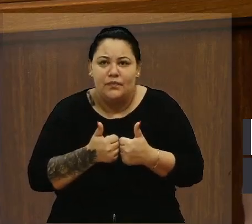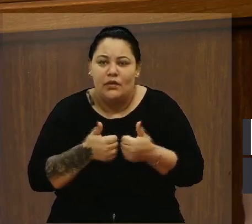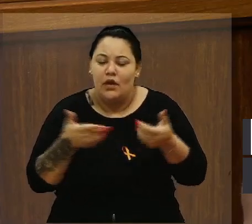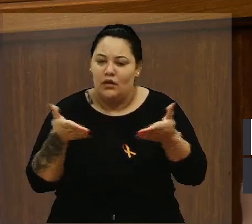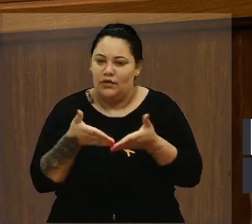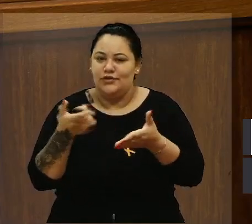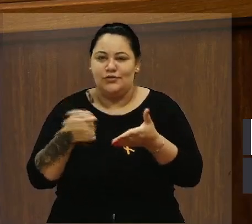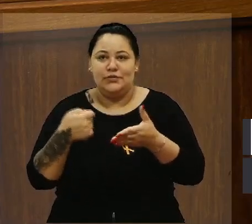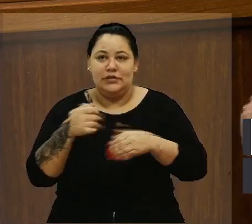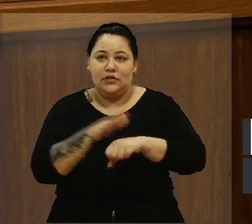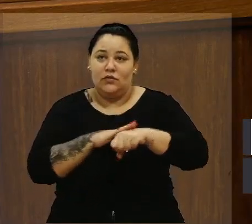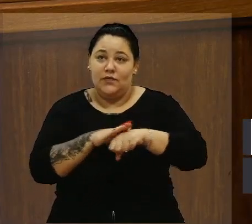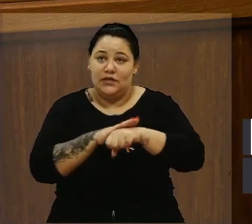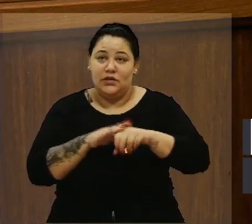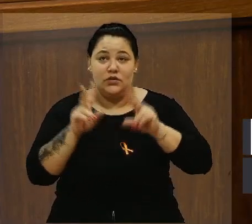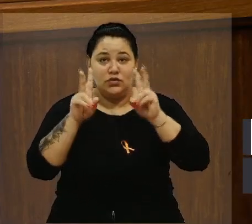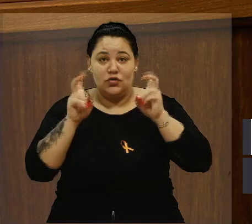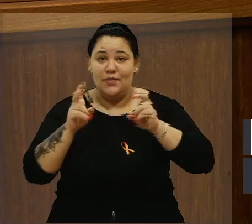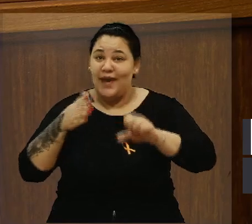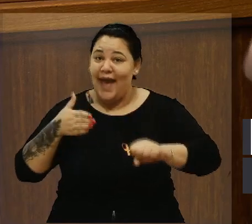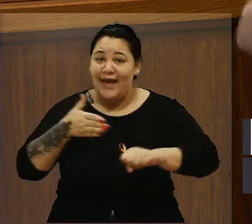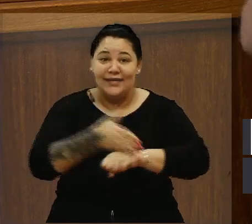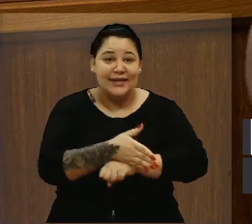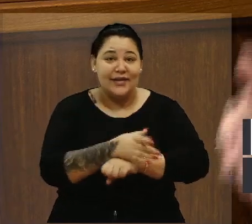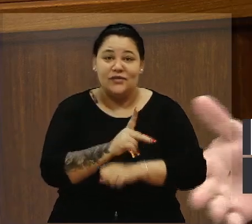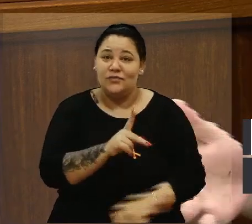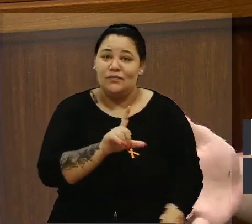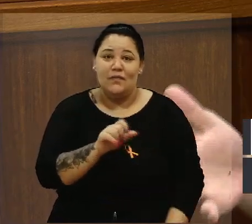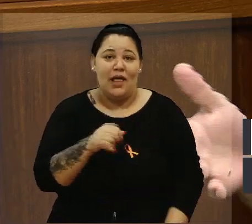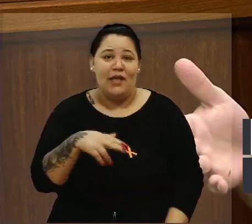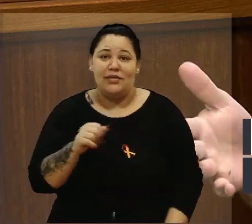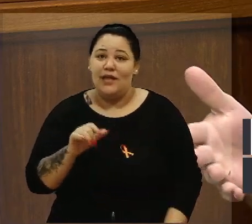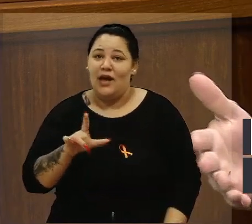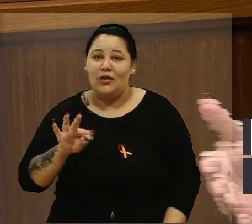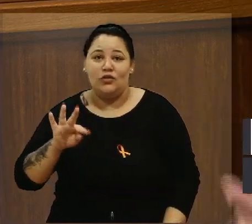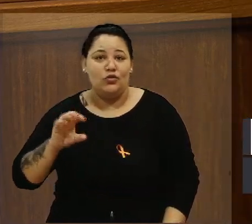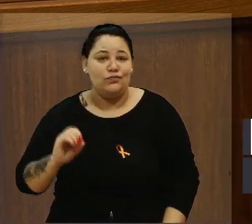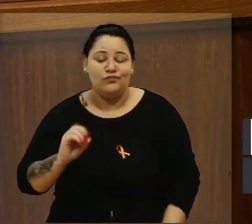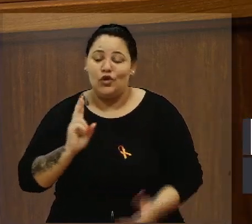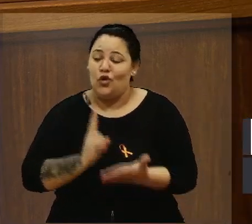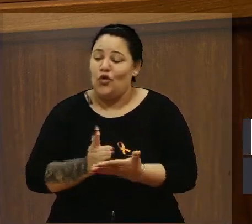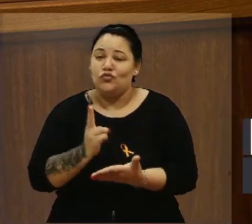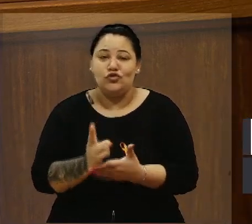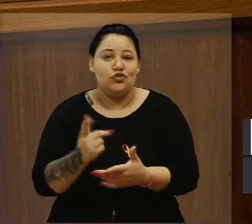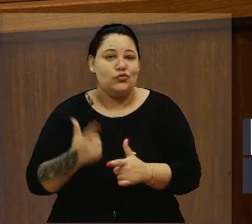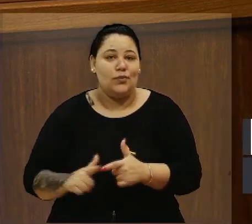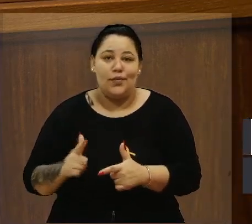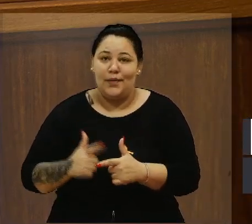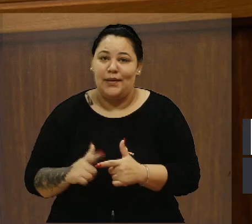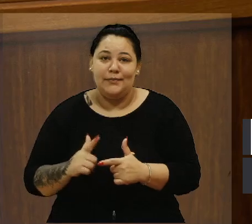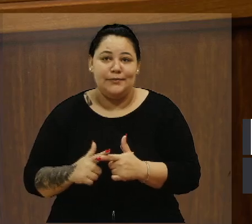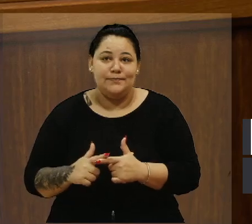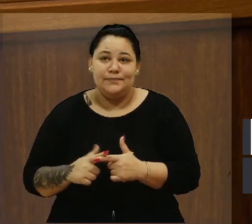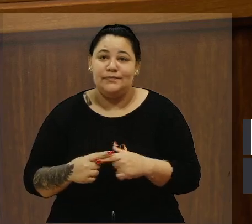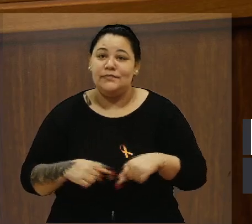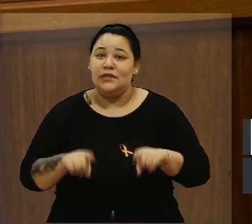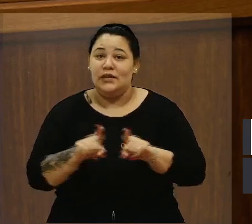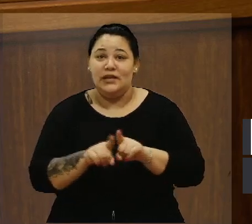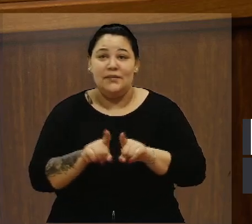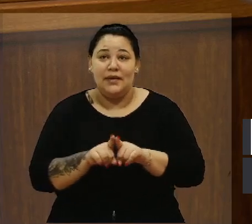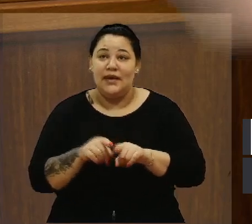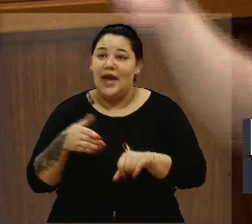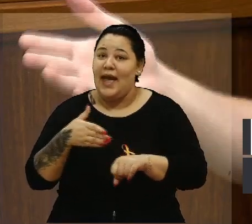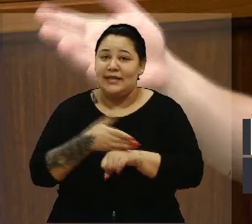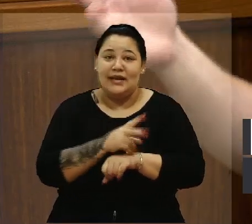conversar também sobre a entrada do Planalto, que continua sendo um problema, mesmo sendo duplicada, e o ingresso do Vila Verde, que